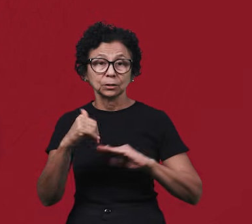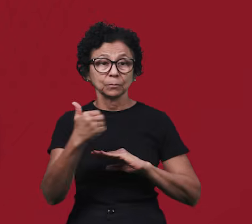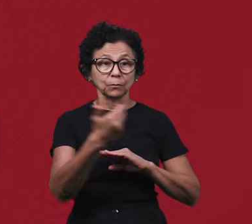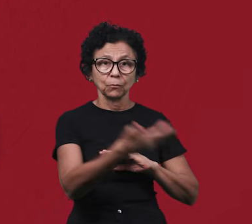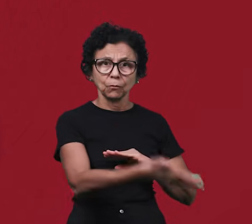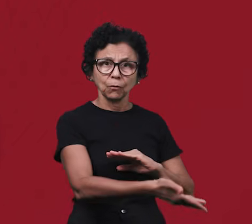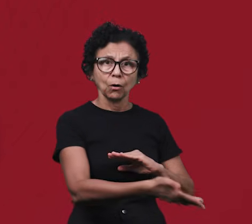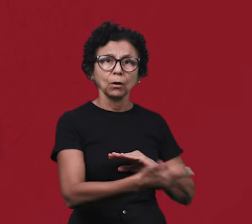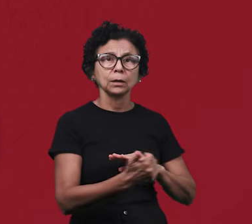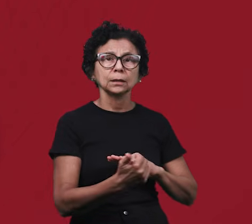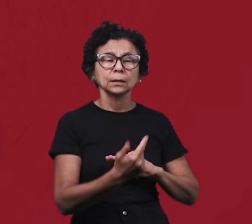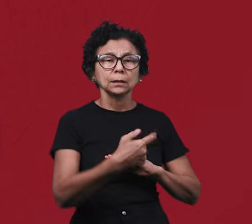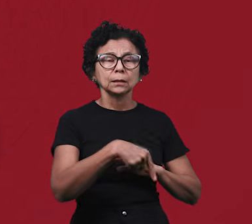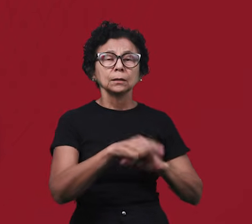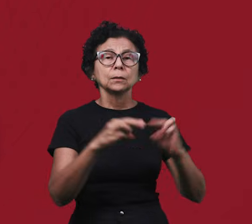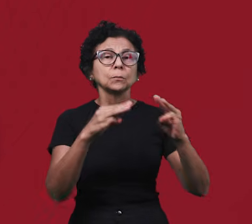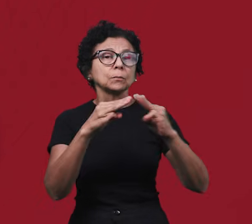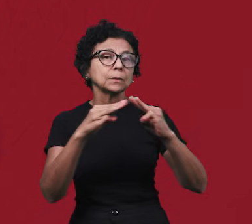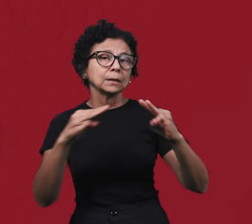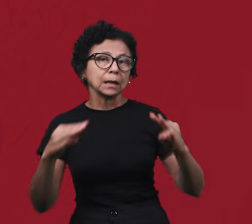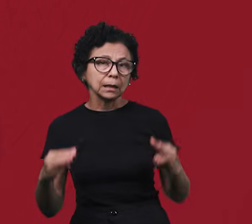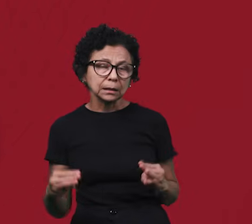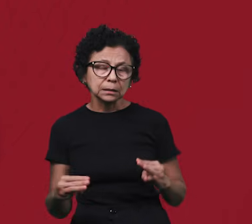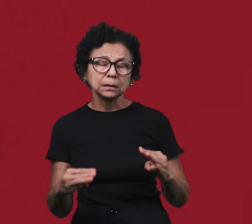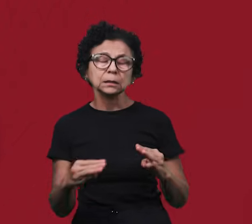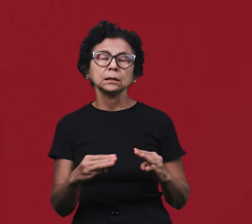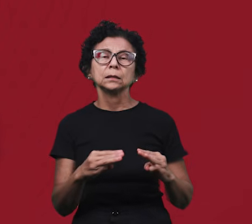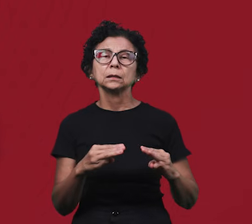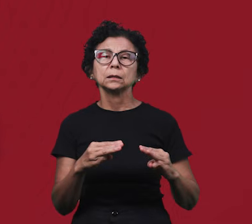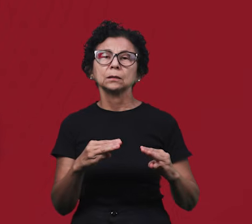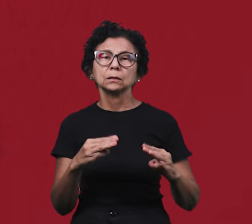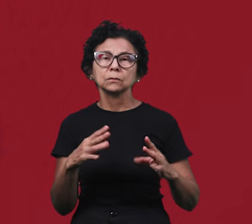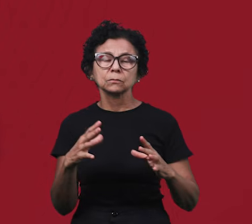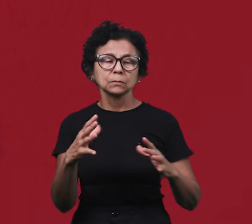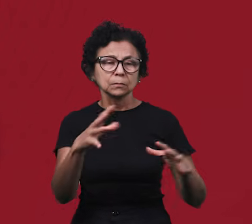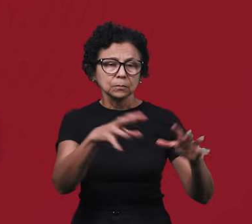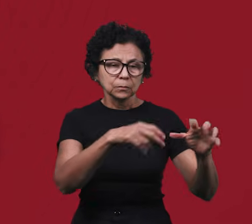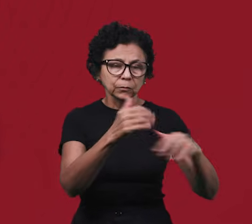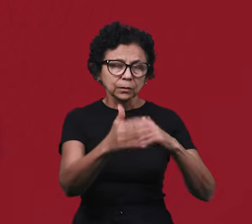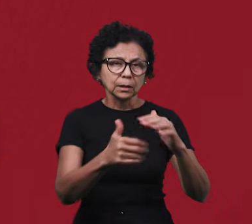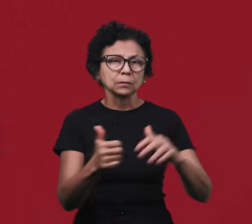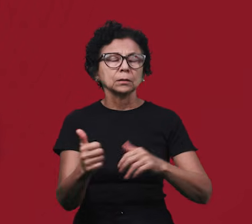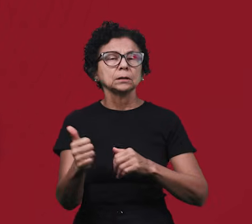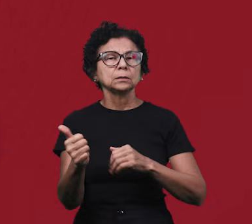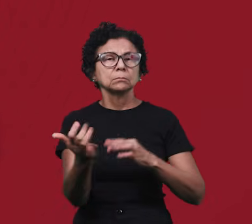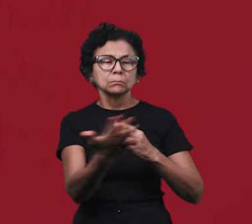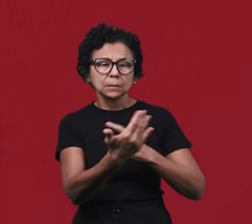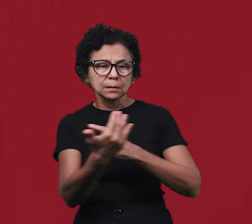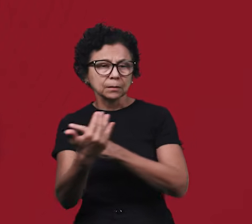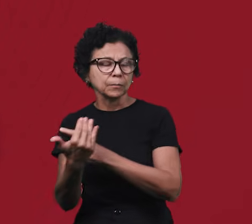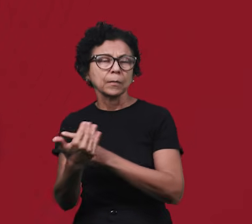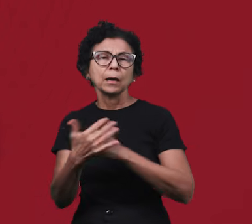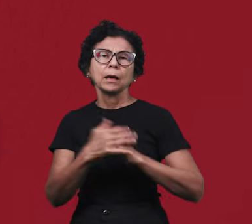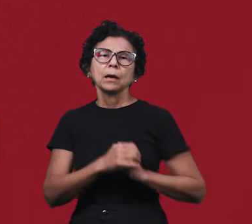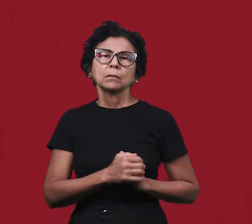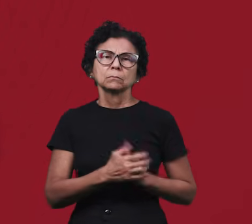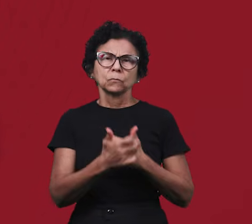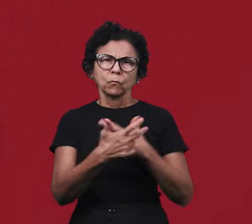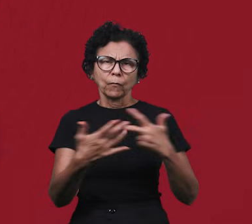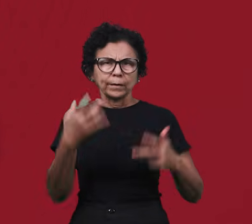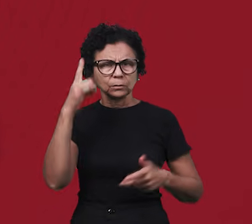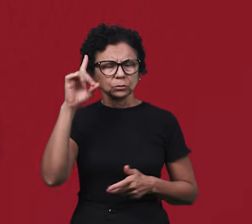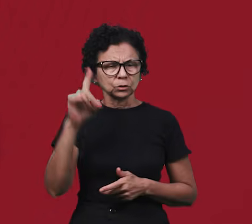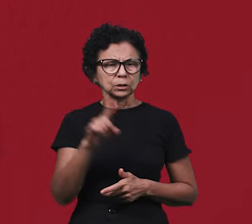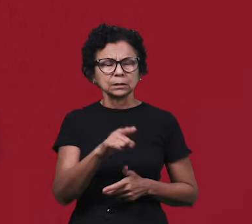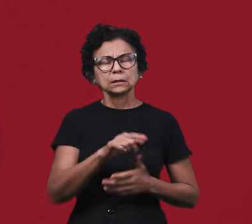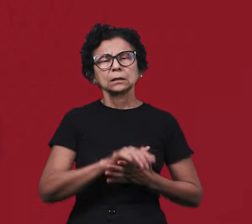removidos ali para o Manaim, e nós os acolhemos lá. Ficaram vários dias, né? Foram alimentados